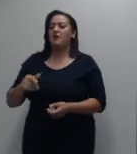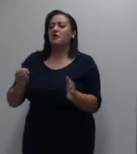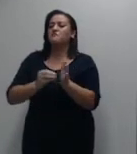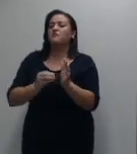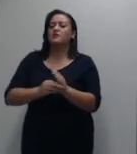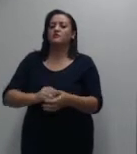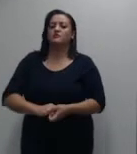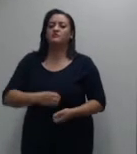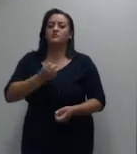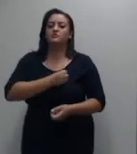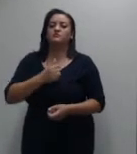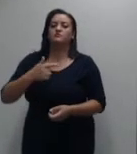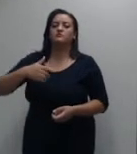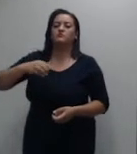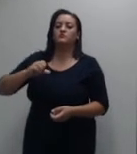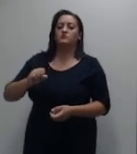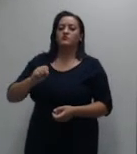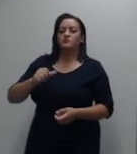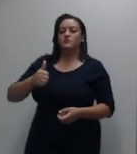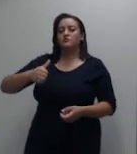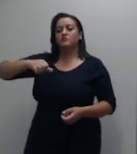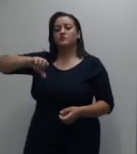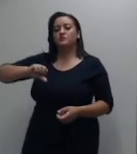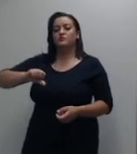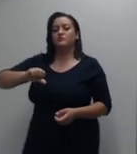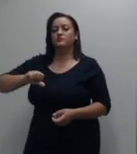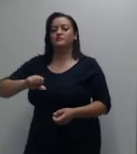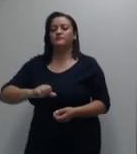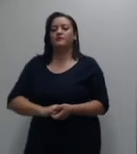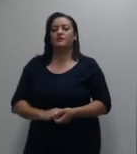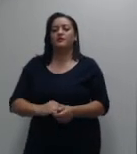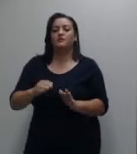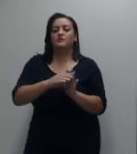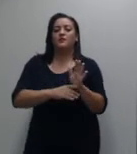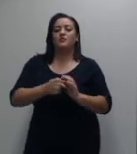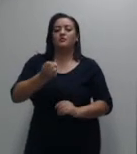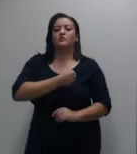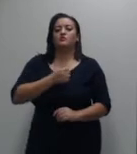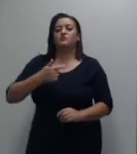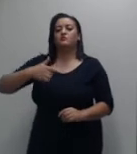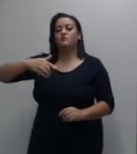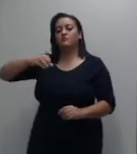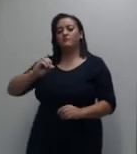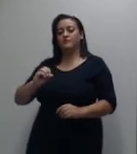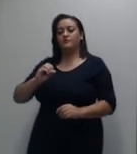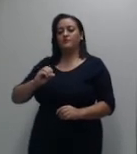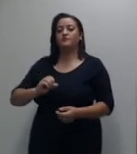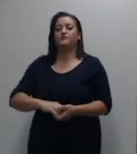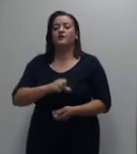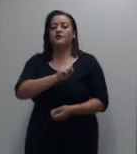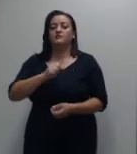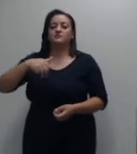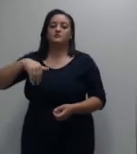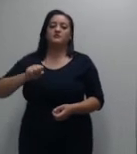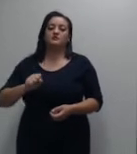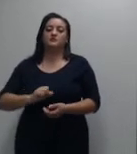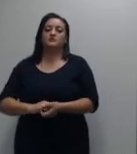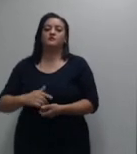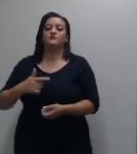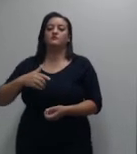20 é o 28 19 e dá para o teu número 20 tirou SLS